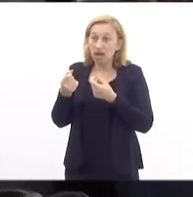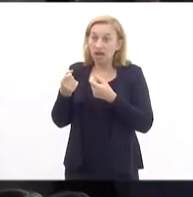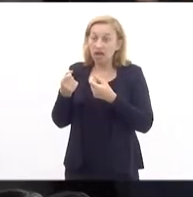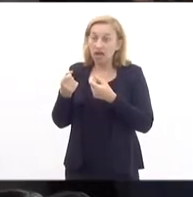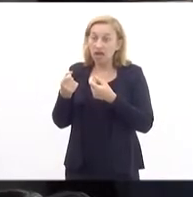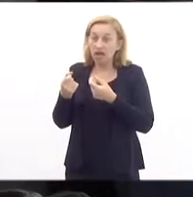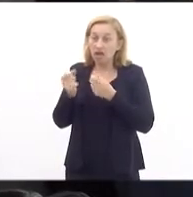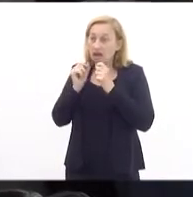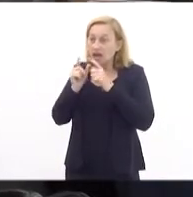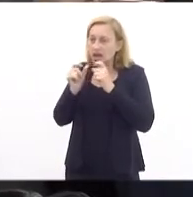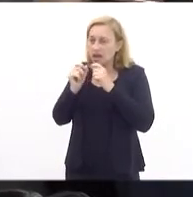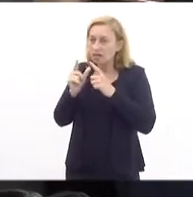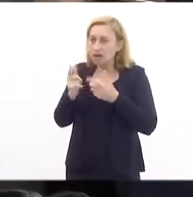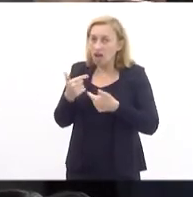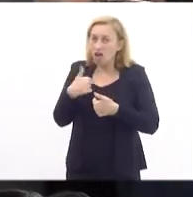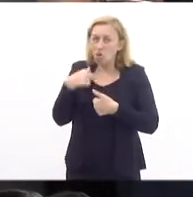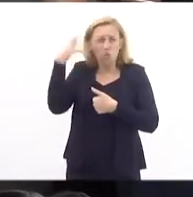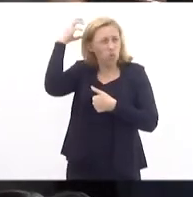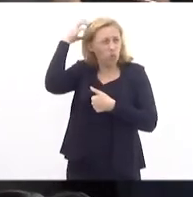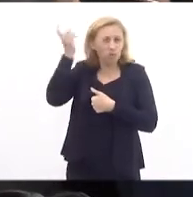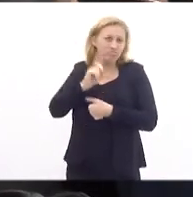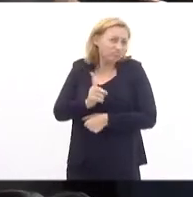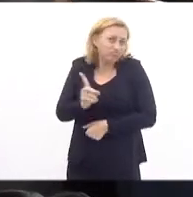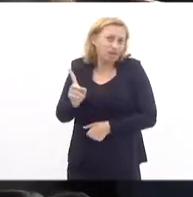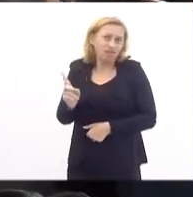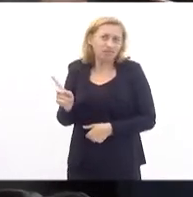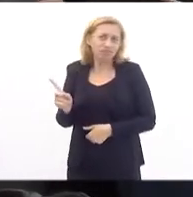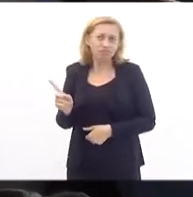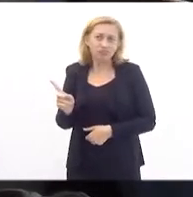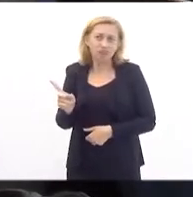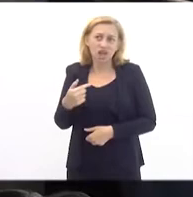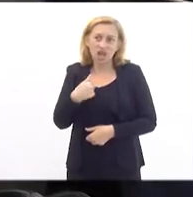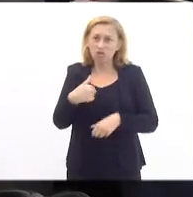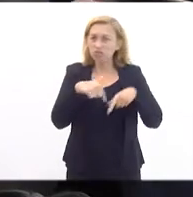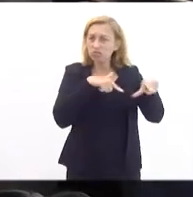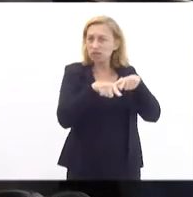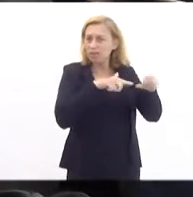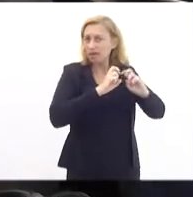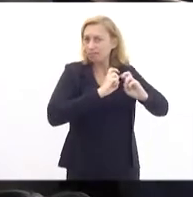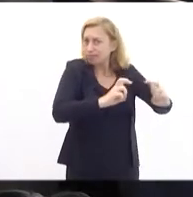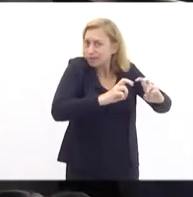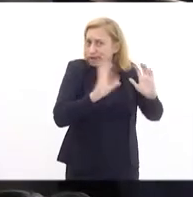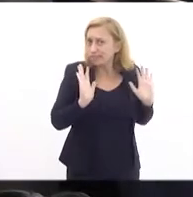que eu não tenho culpa. Não é culpa minha. Eu não trabalho na supervia.